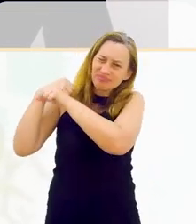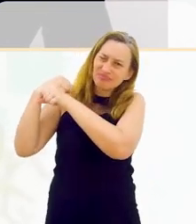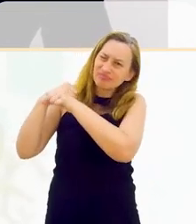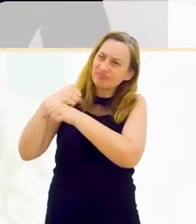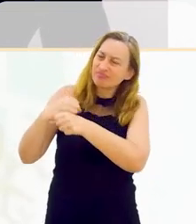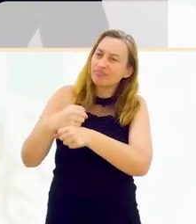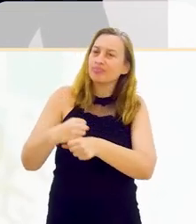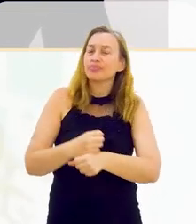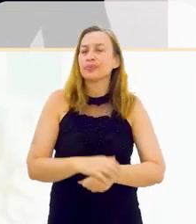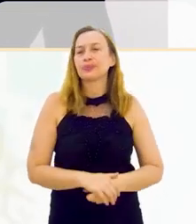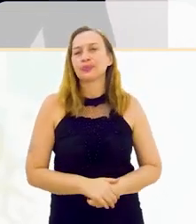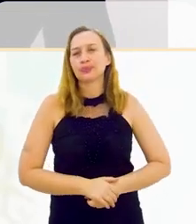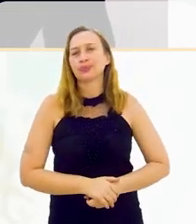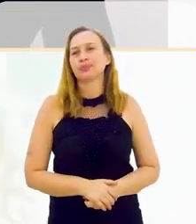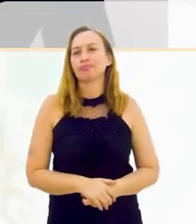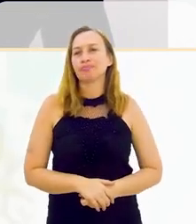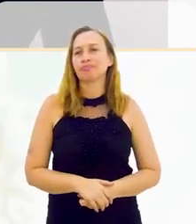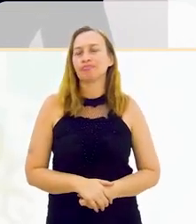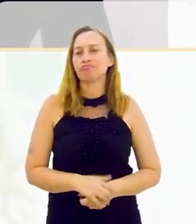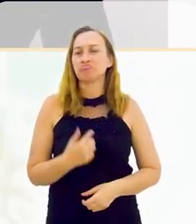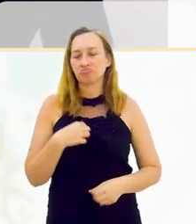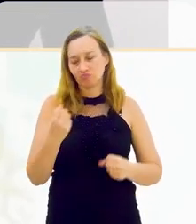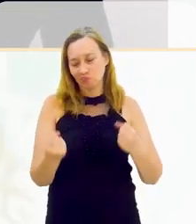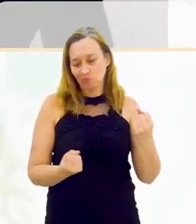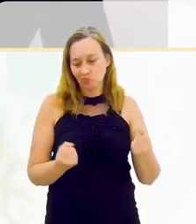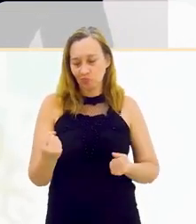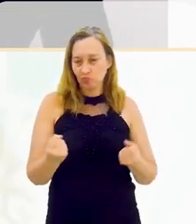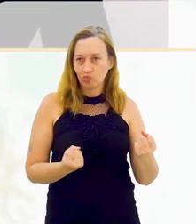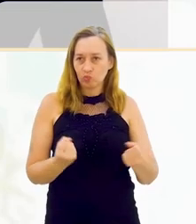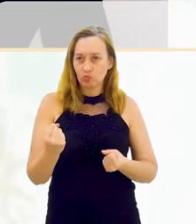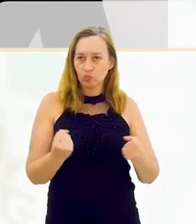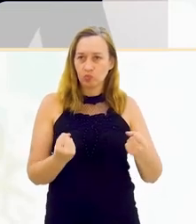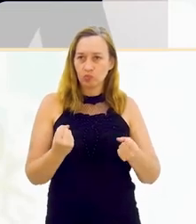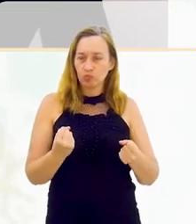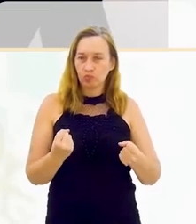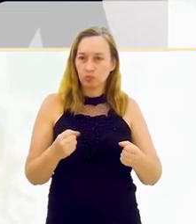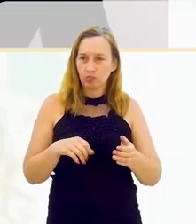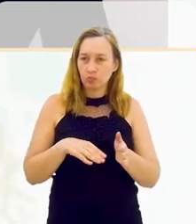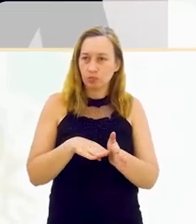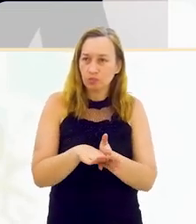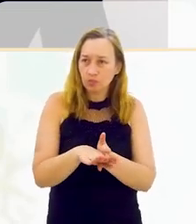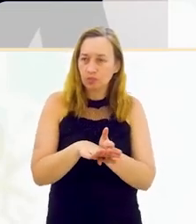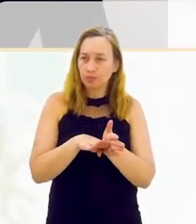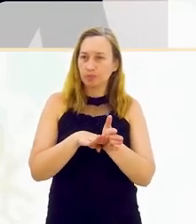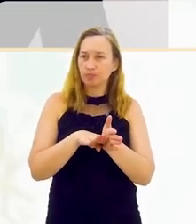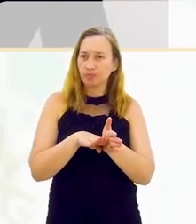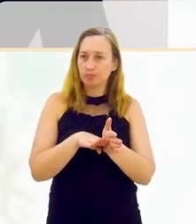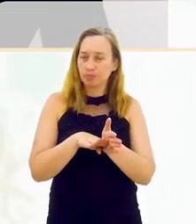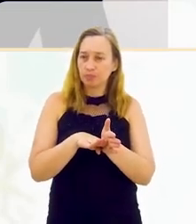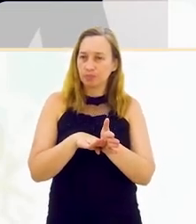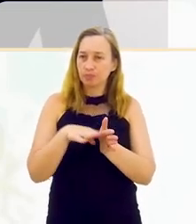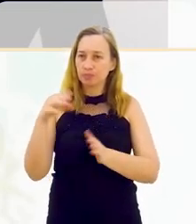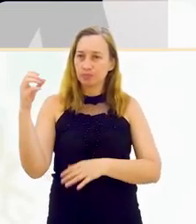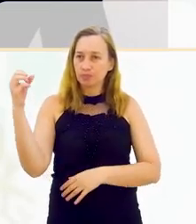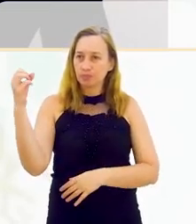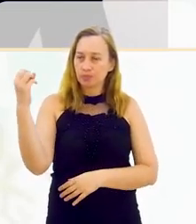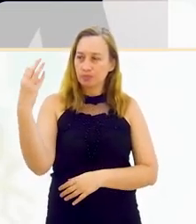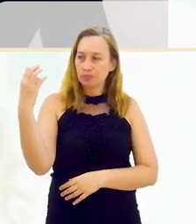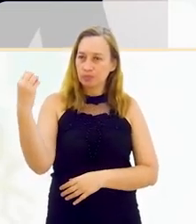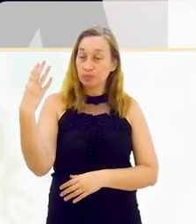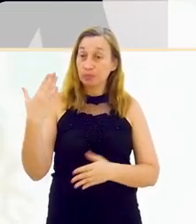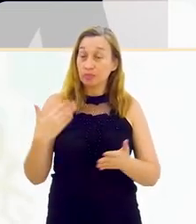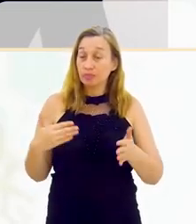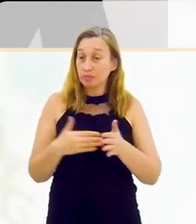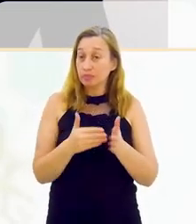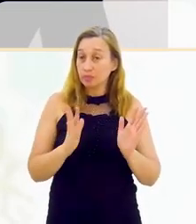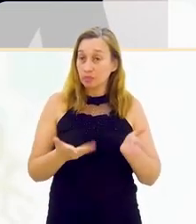muito tempo, eu estava dirigindo e aí eu parei no sinal. E eu faço isso até hoje.